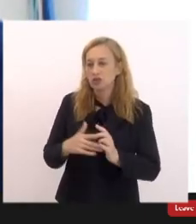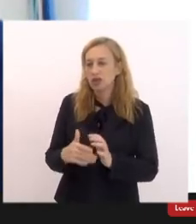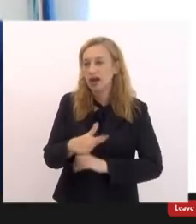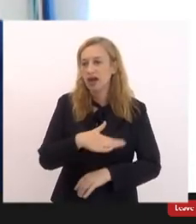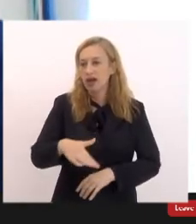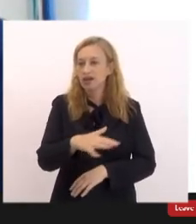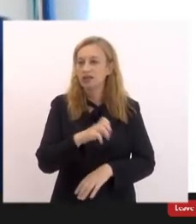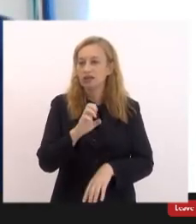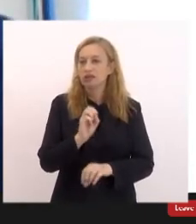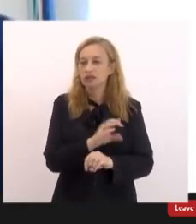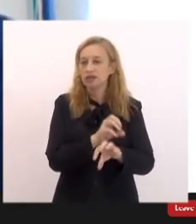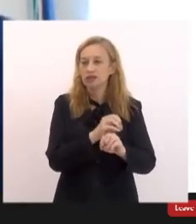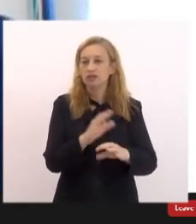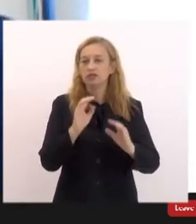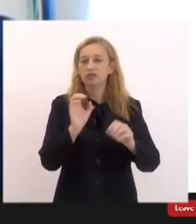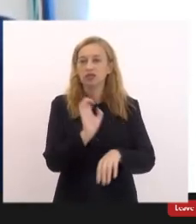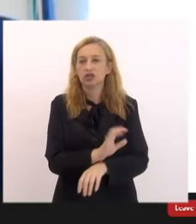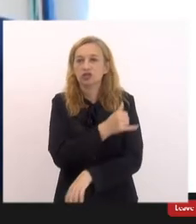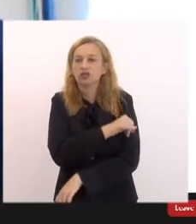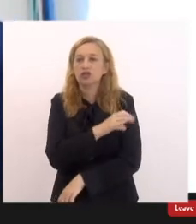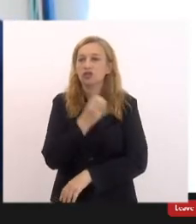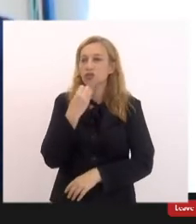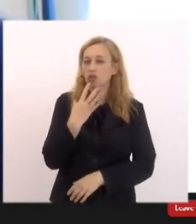Rio de Janeiro. Bom dia.